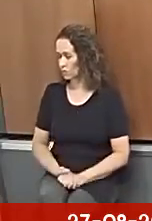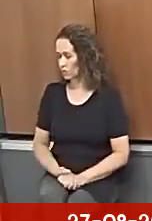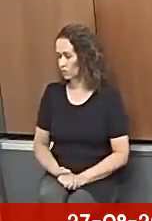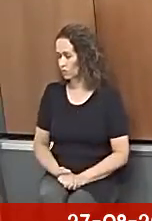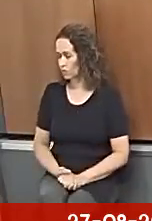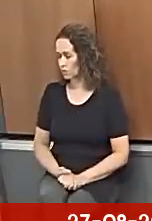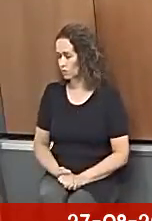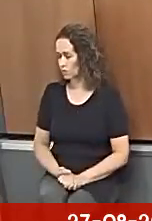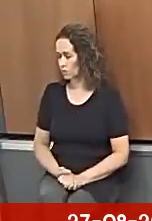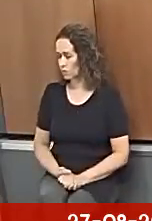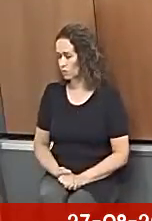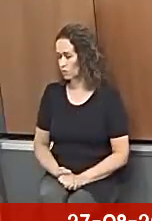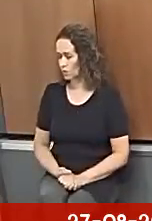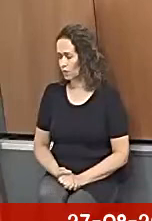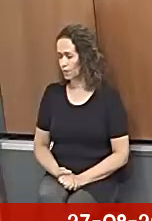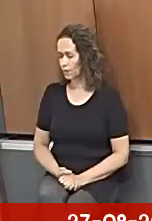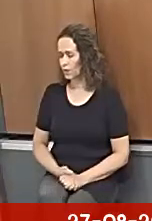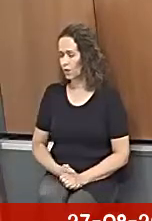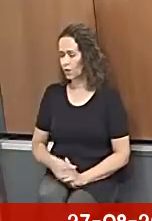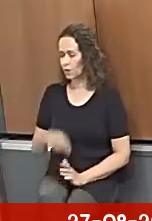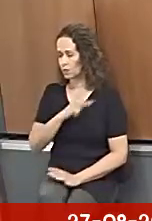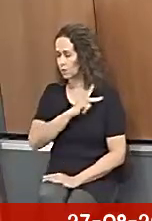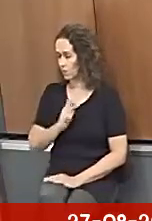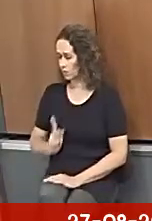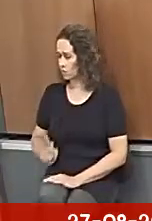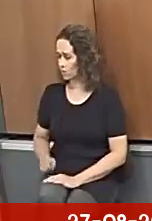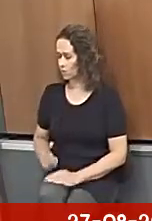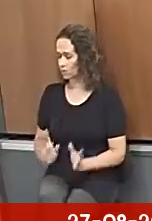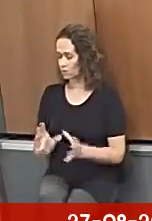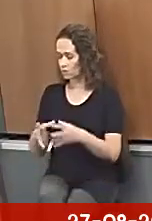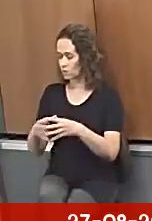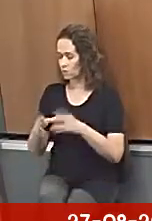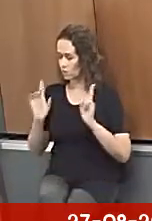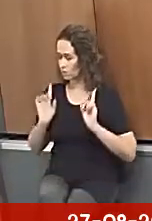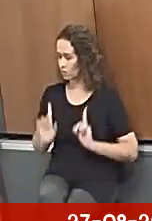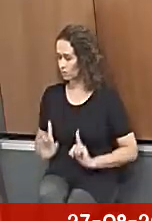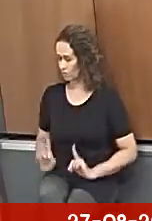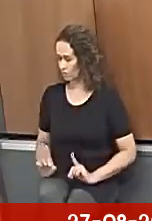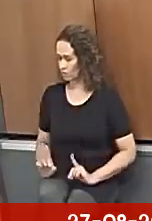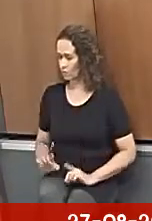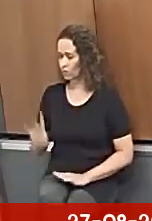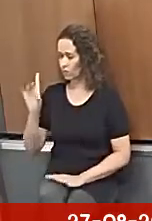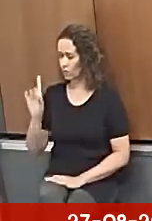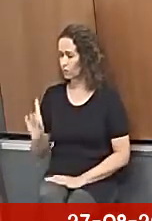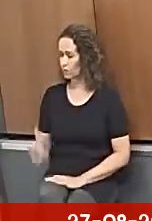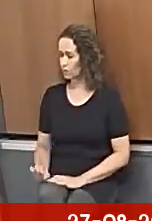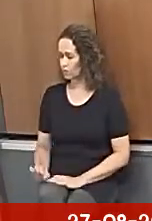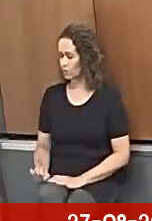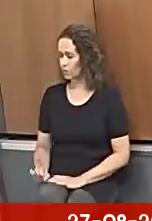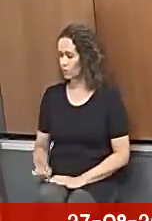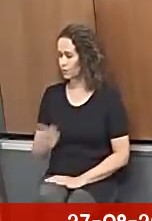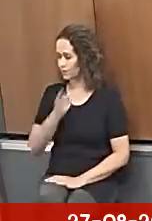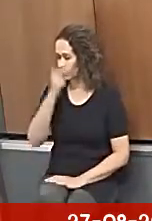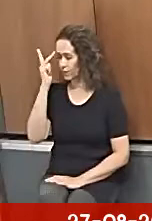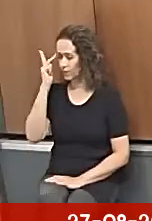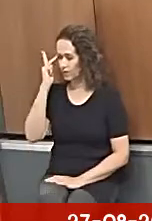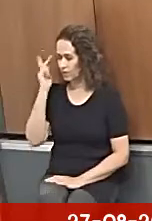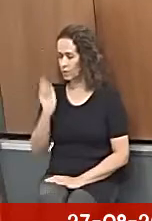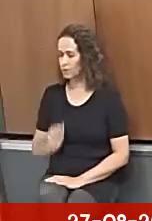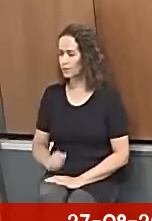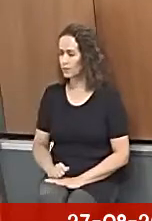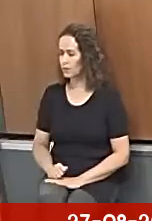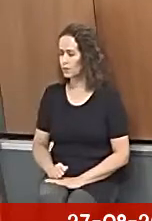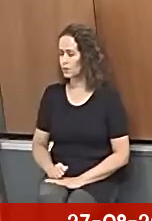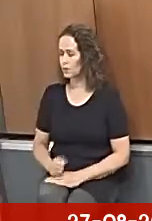excelentíssimo senhor presidente da comissão de defesa dos direitos da pessoa com deficiência o deputado que subscreve requer a vossa excelência